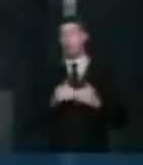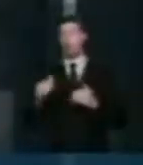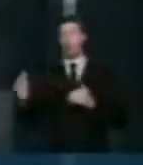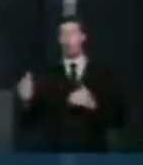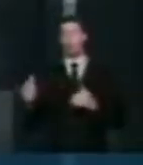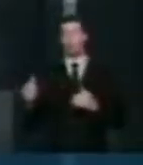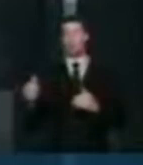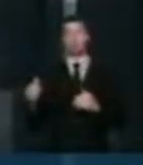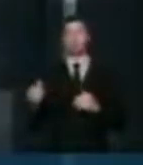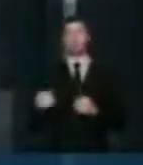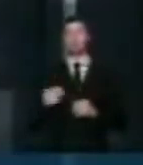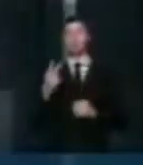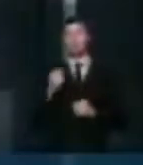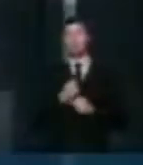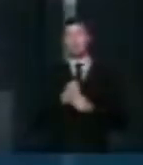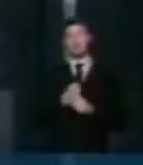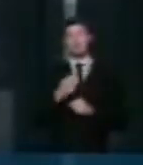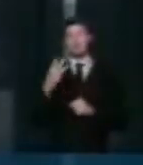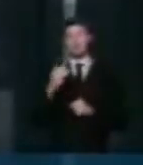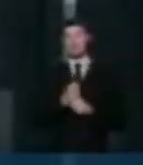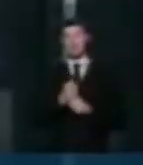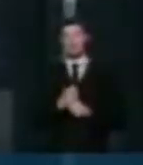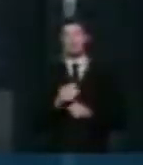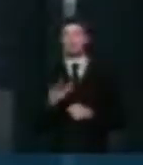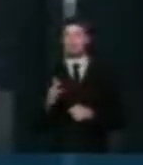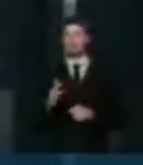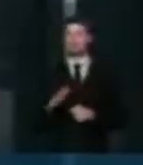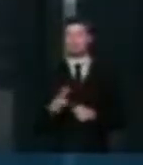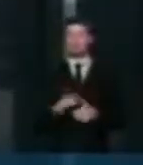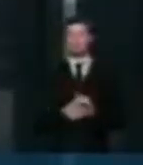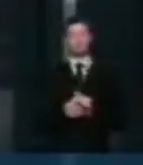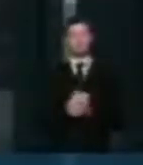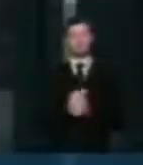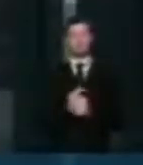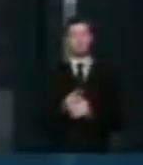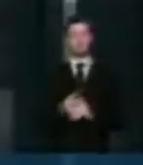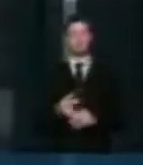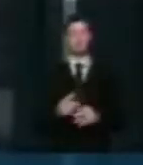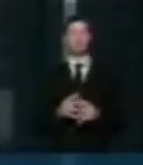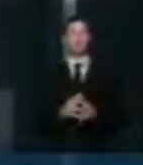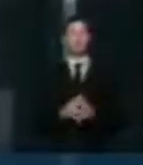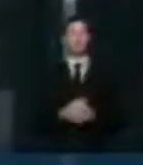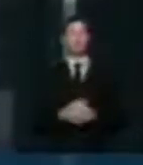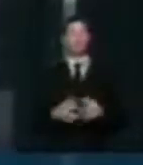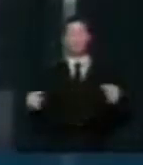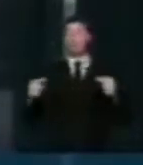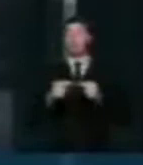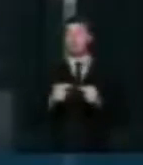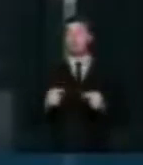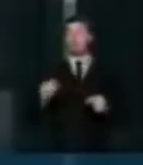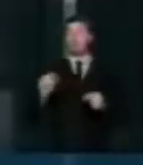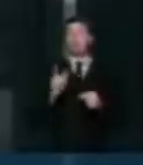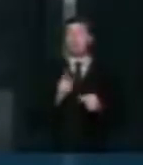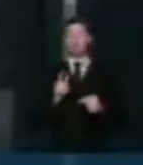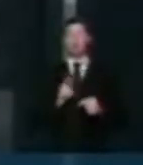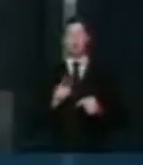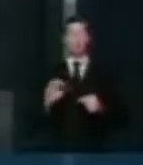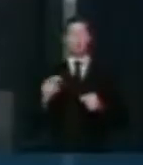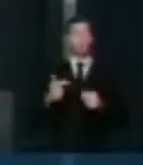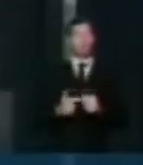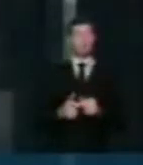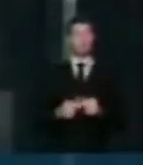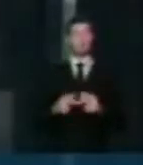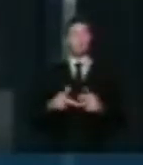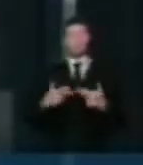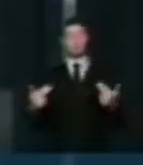anos, mais ou menos. É quase unânime, consoante análise de economistas, que o pacote não deve ter impacto significativo no